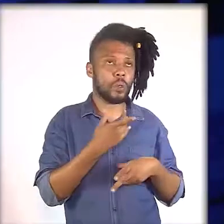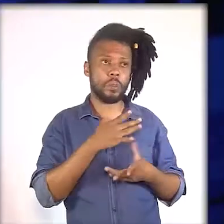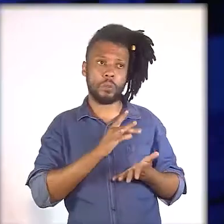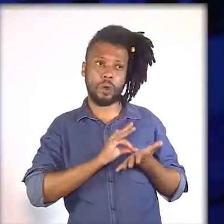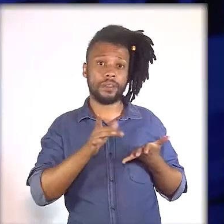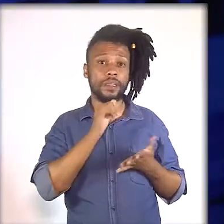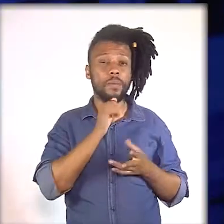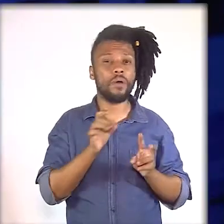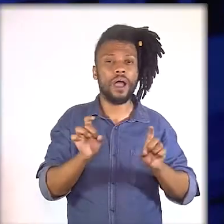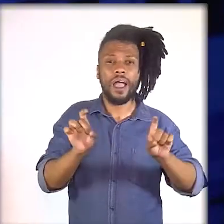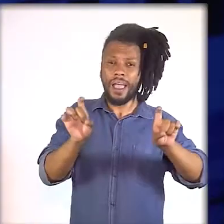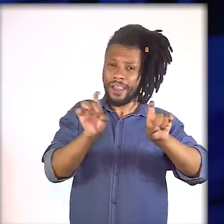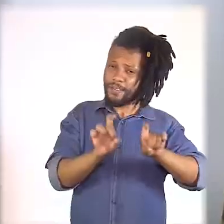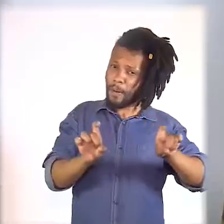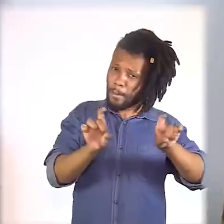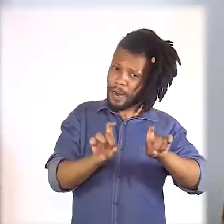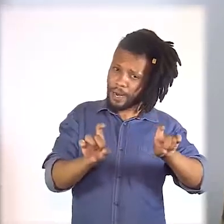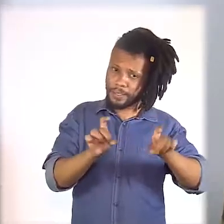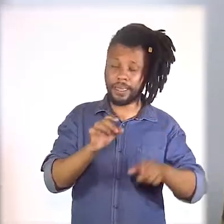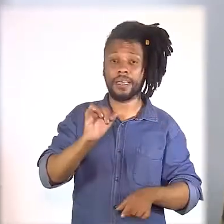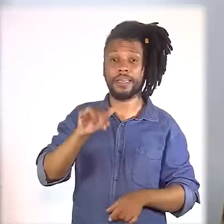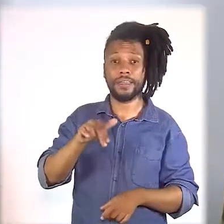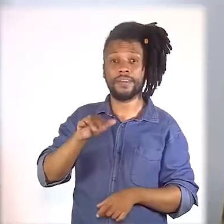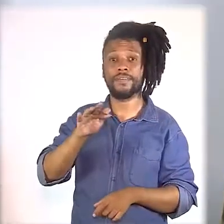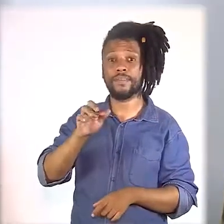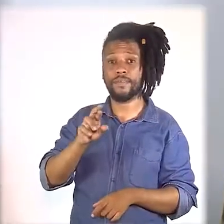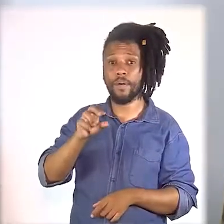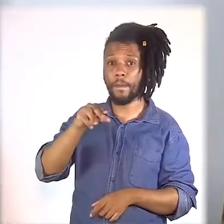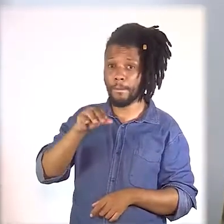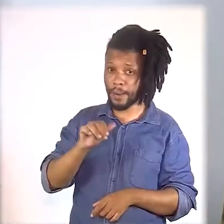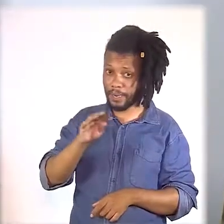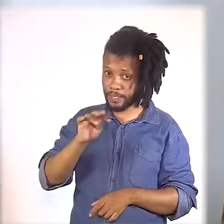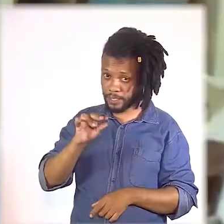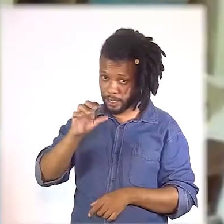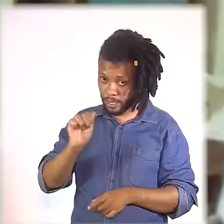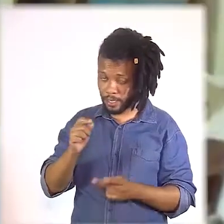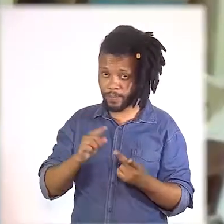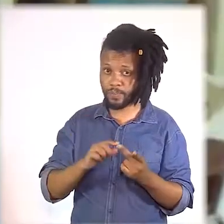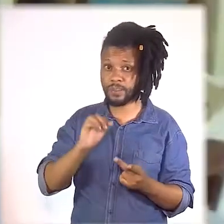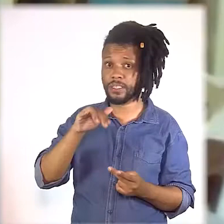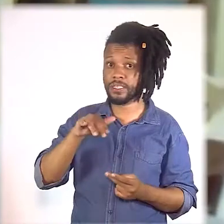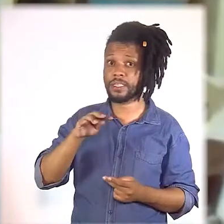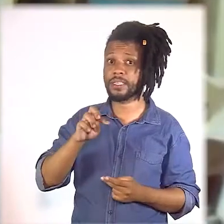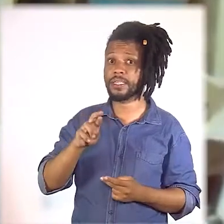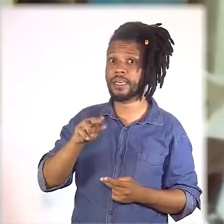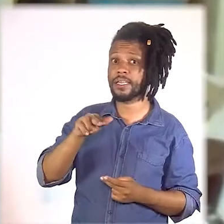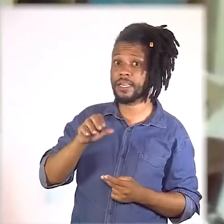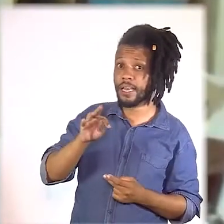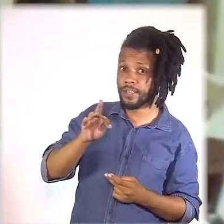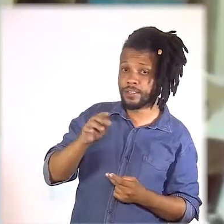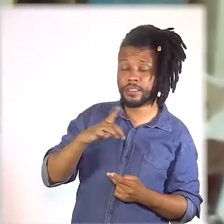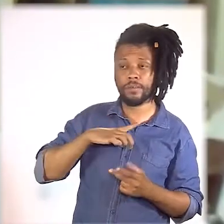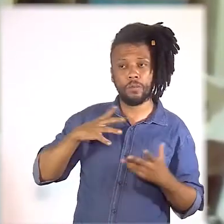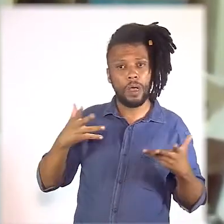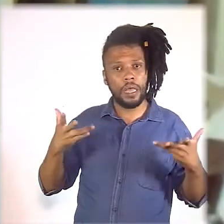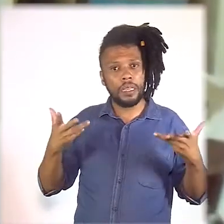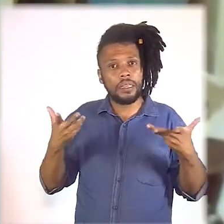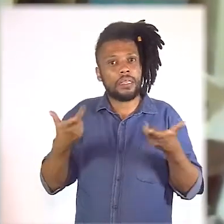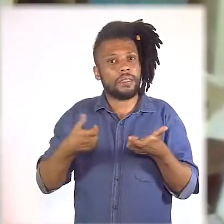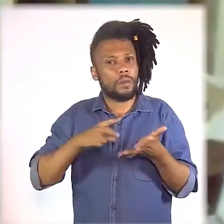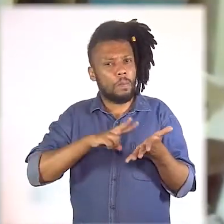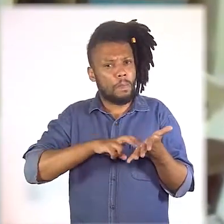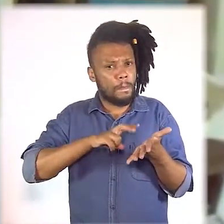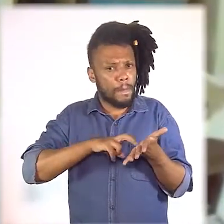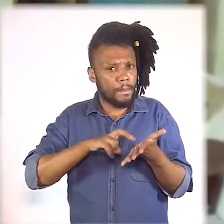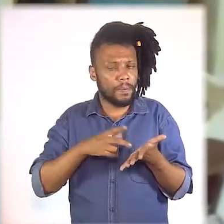eu não gosto. Informática, por exemplo, informática, internet, isso aí trouxe uma riqueza vocabulária aí, que eu também não gosto, mas